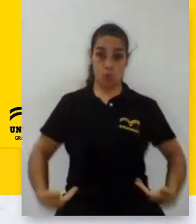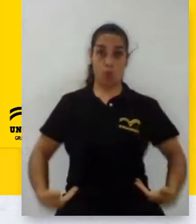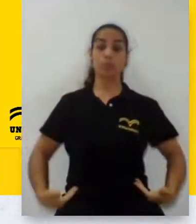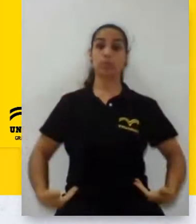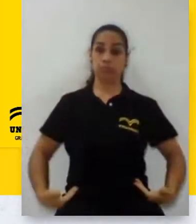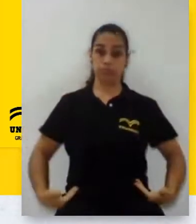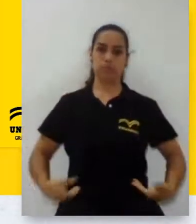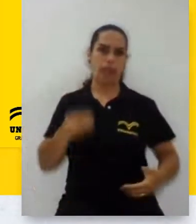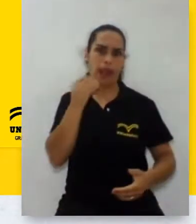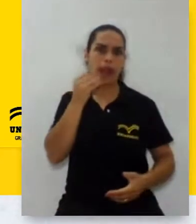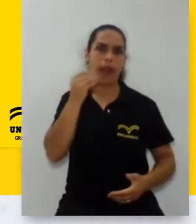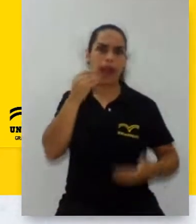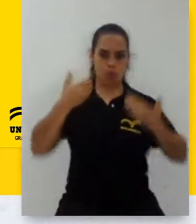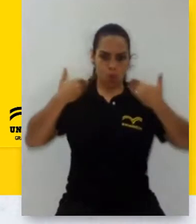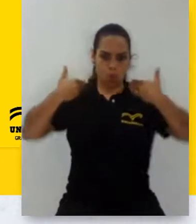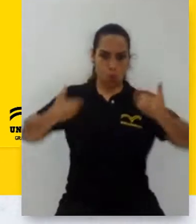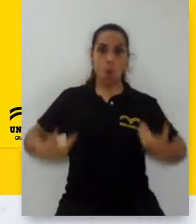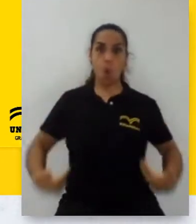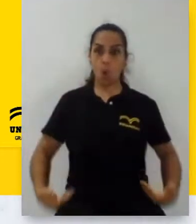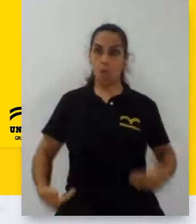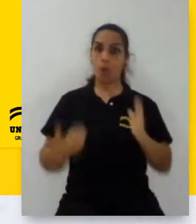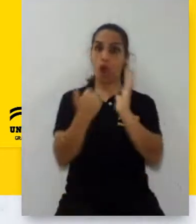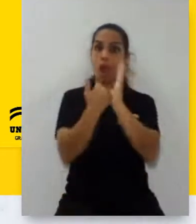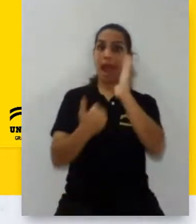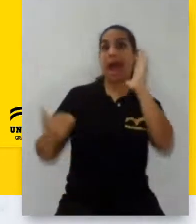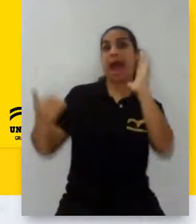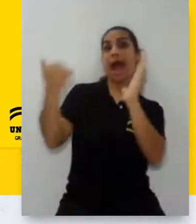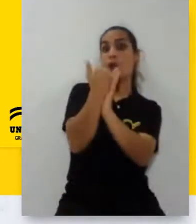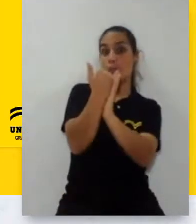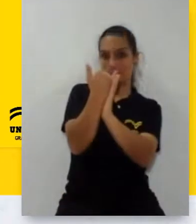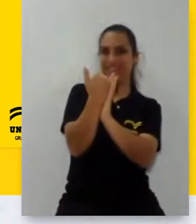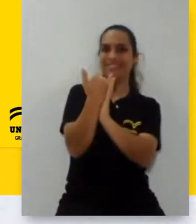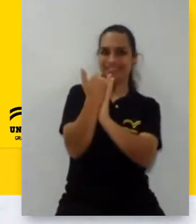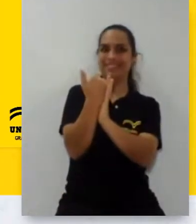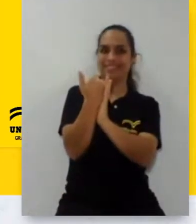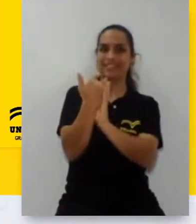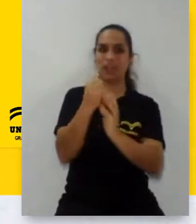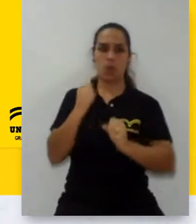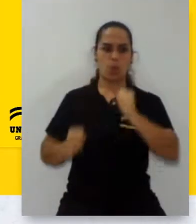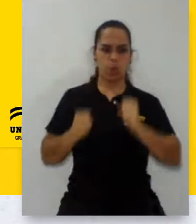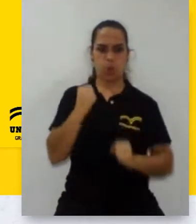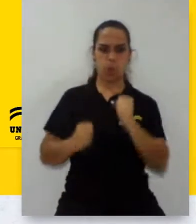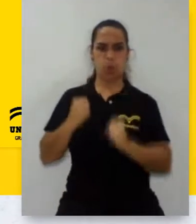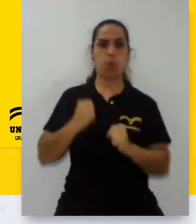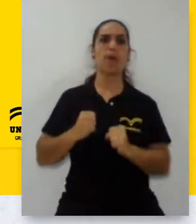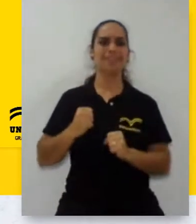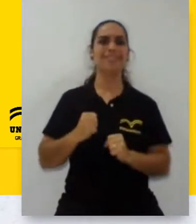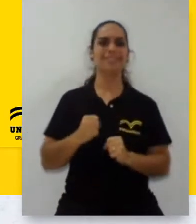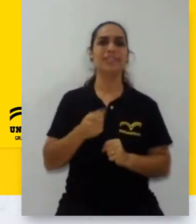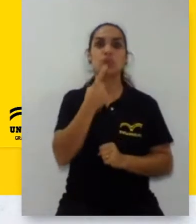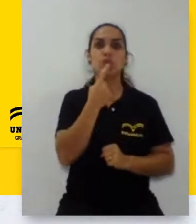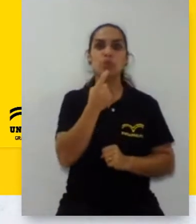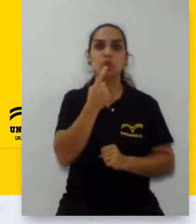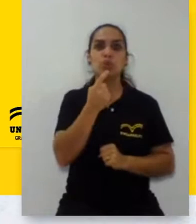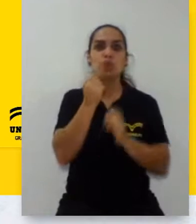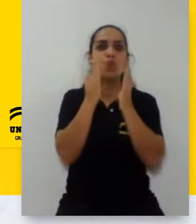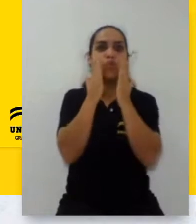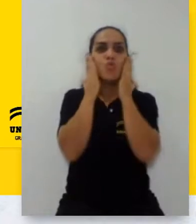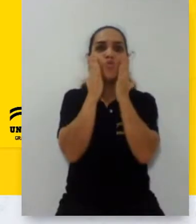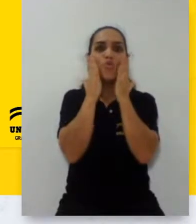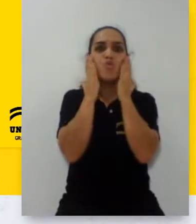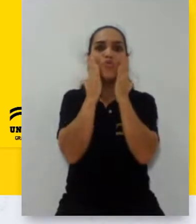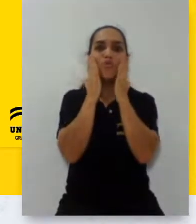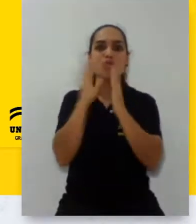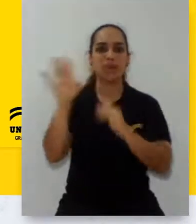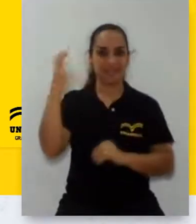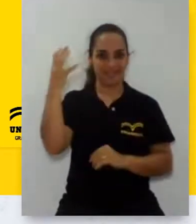nós perdemos calor ou temos troca de calor com o ambiente por radiação, por convecção, enfim, evaporação é só uma